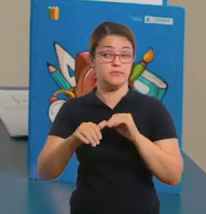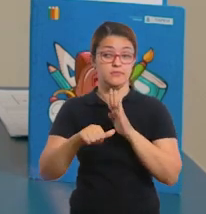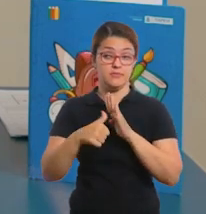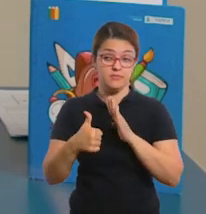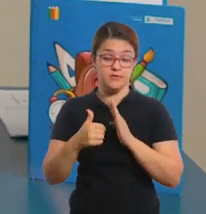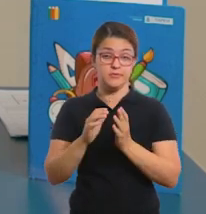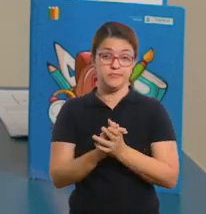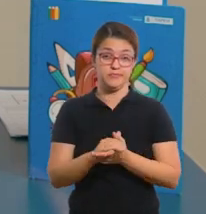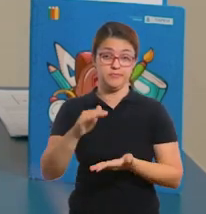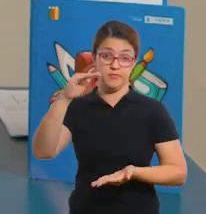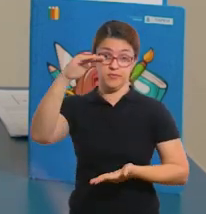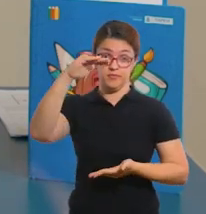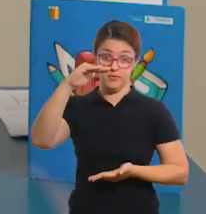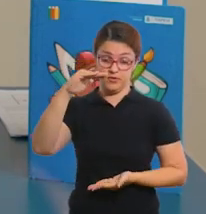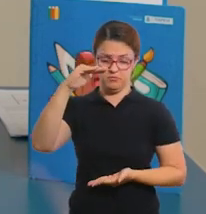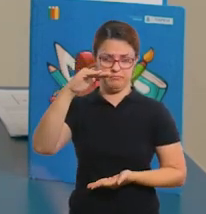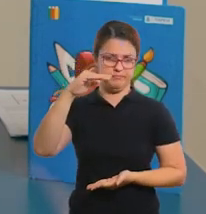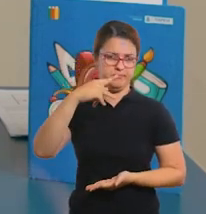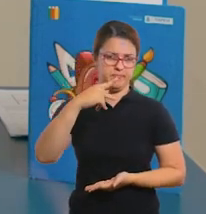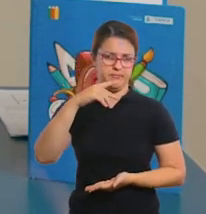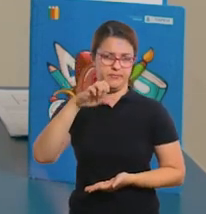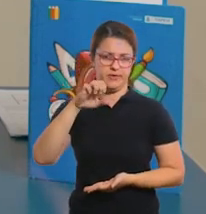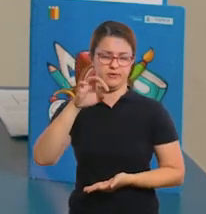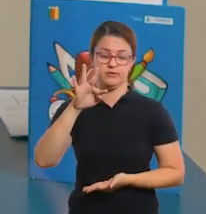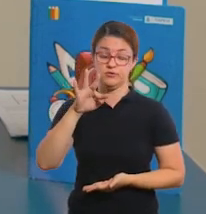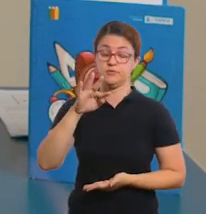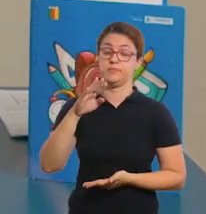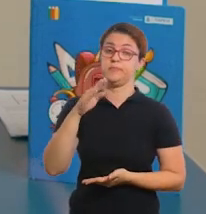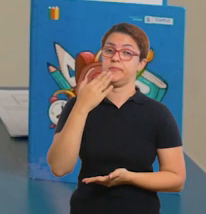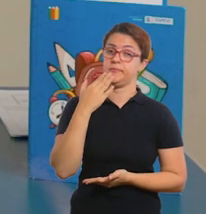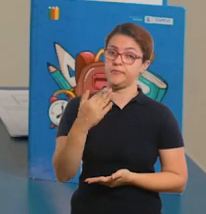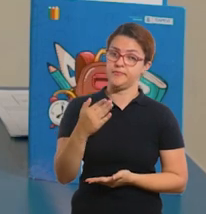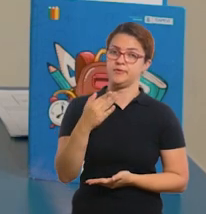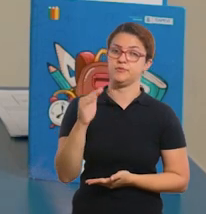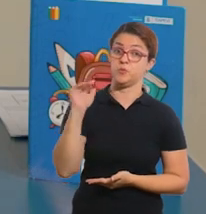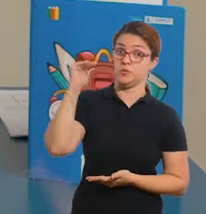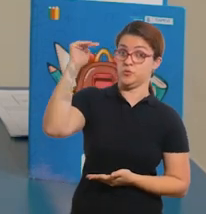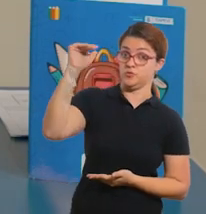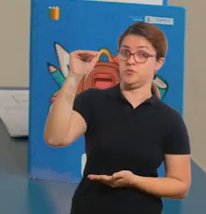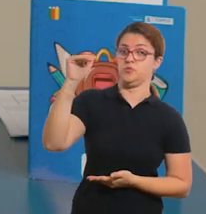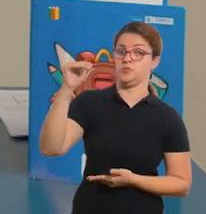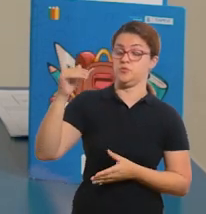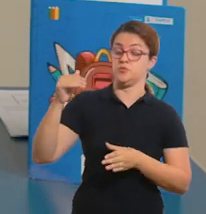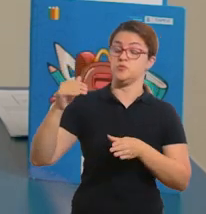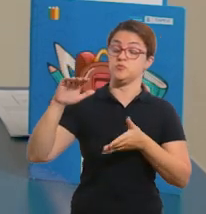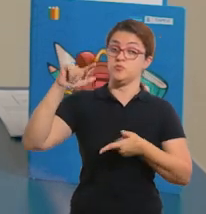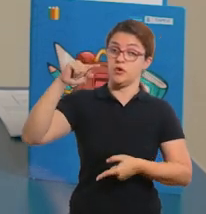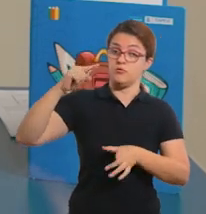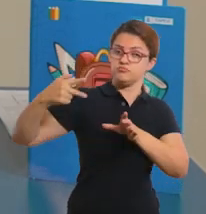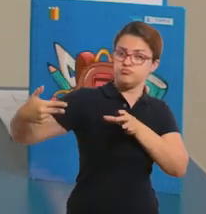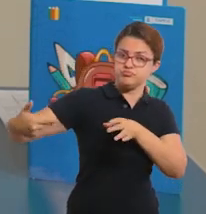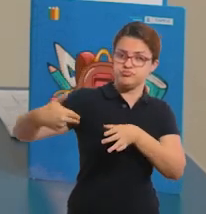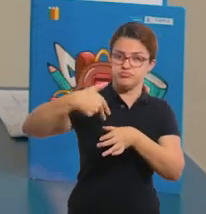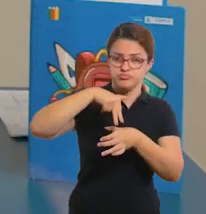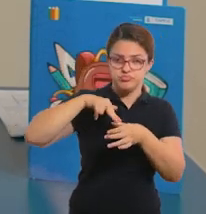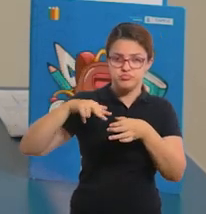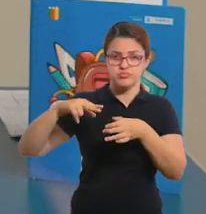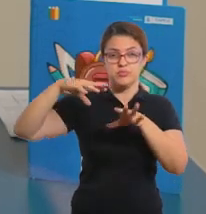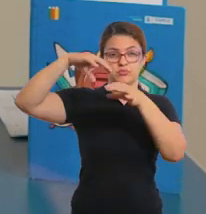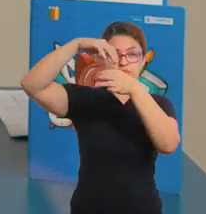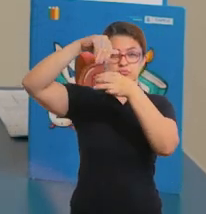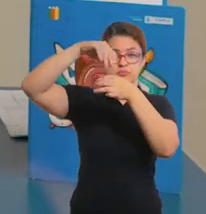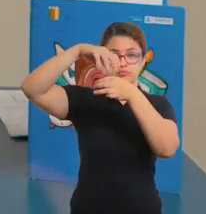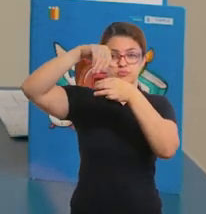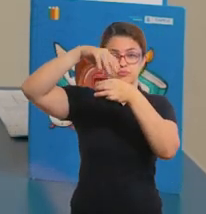tá? Primeiro, tem que pegar garrafa PET, pedir para um adulto cortar ela para você no meio, tá? Aí você retira